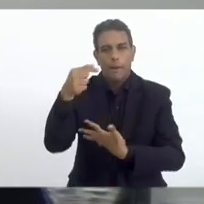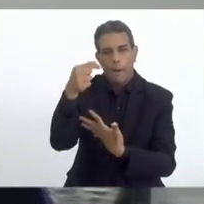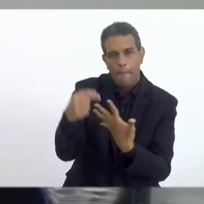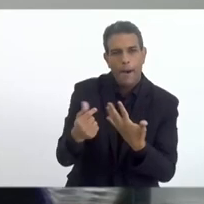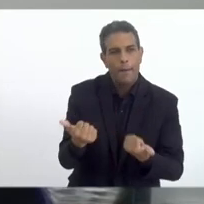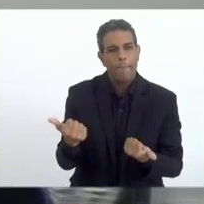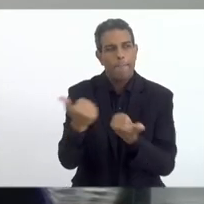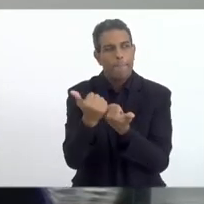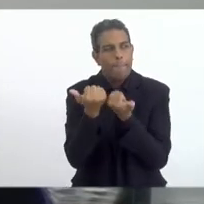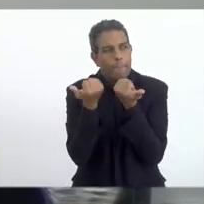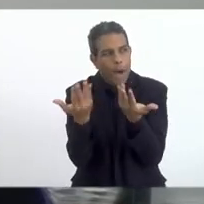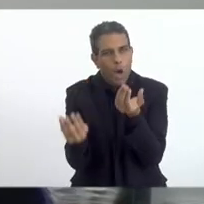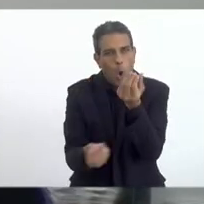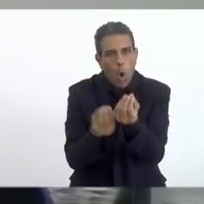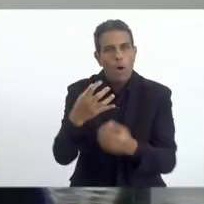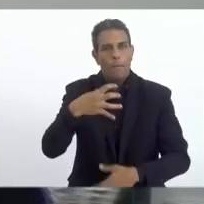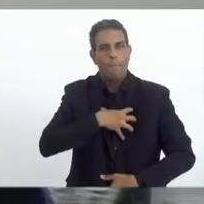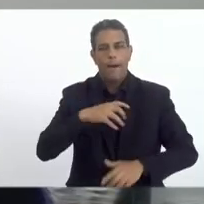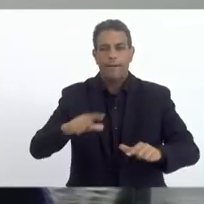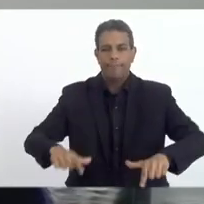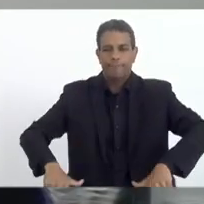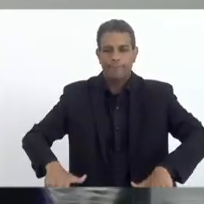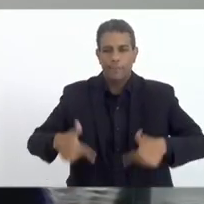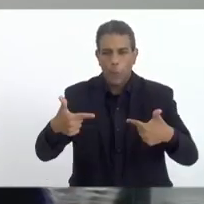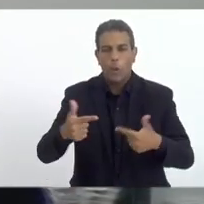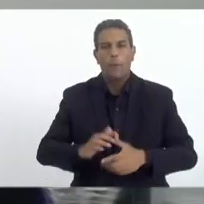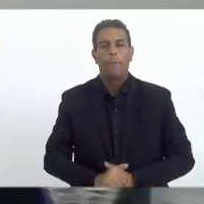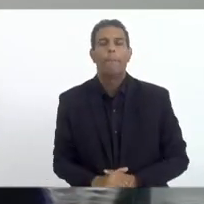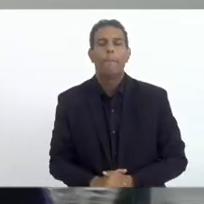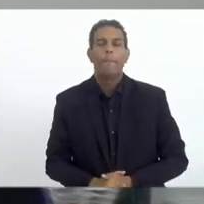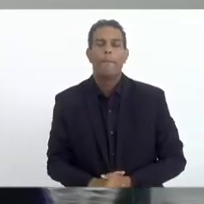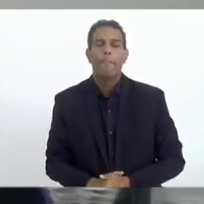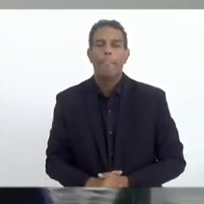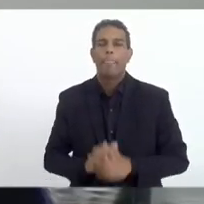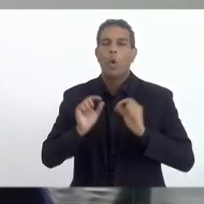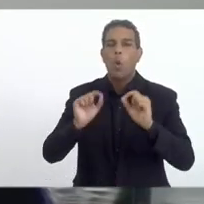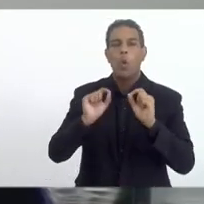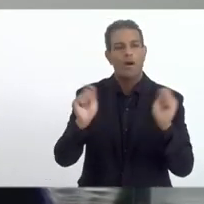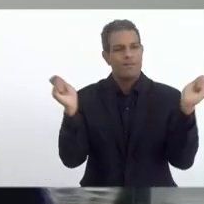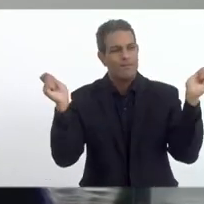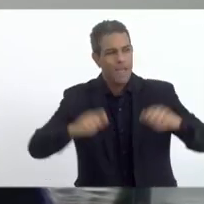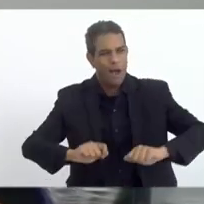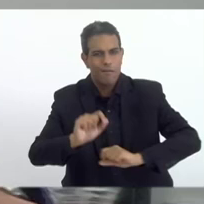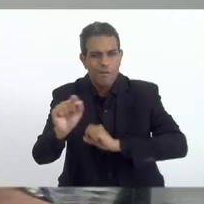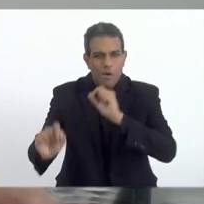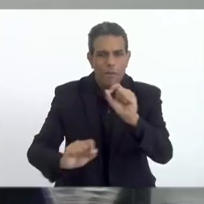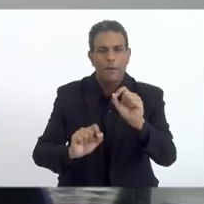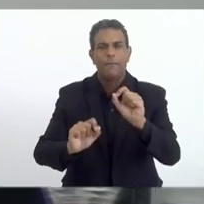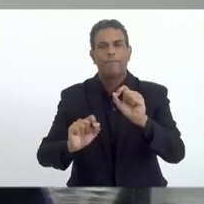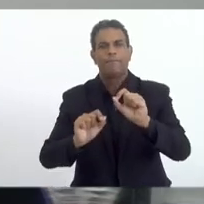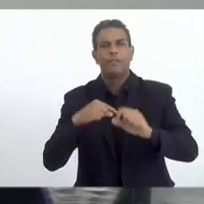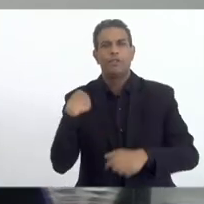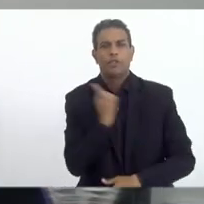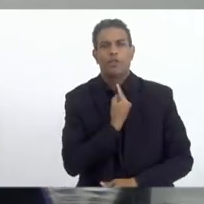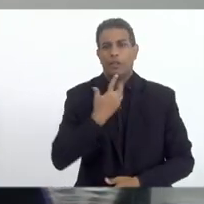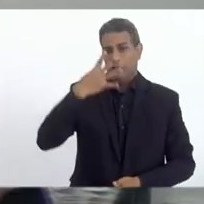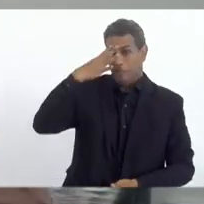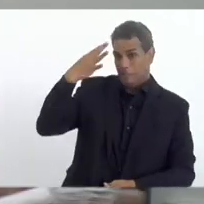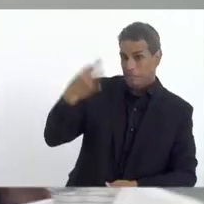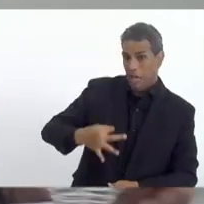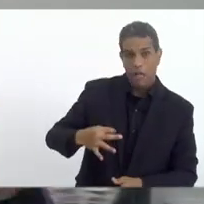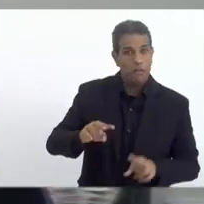ponderações a respeito da nomenclatura do cargo. Eu não sei aqui efetivamente se o cerne